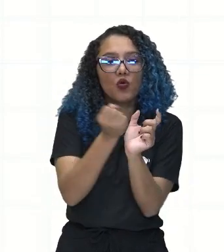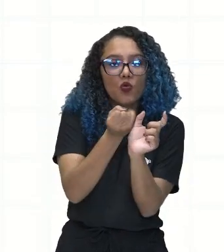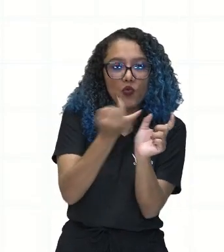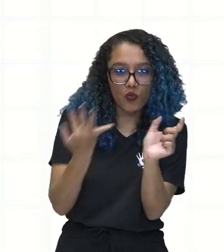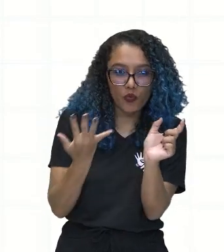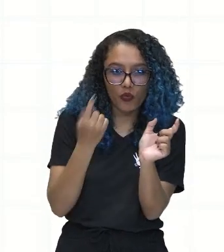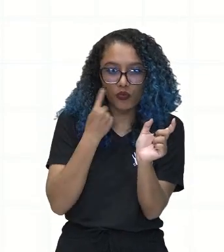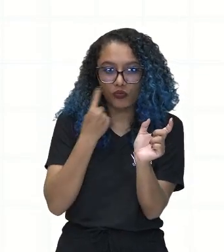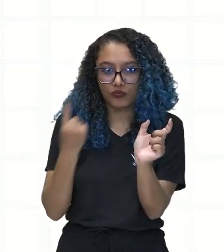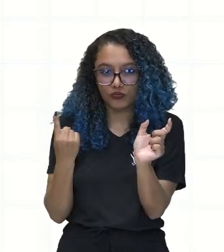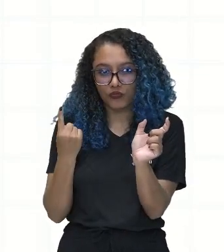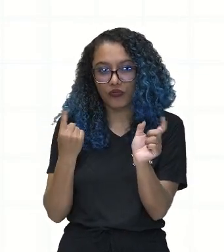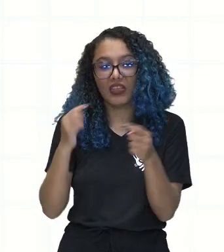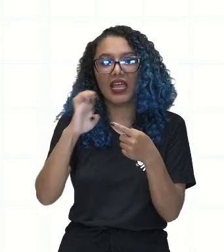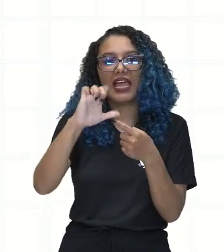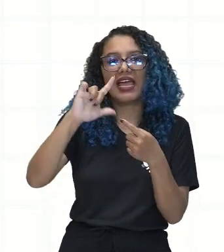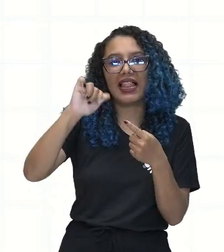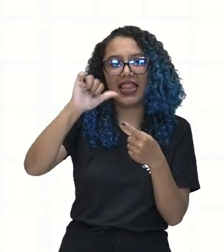Feminino plural,